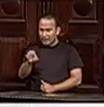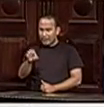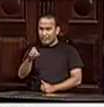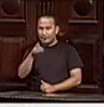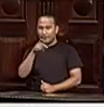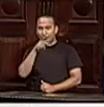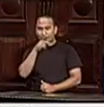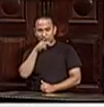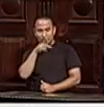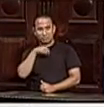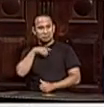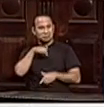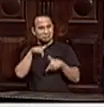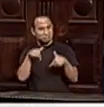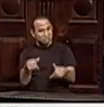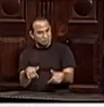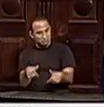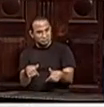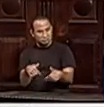tensionado a